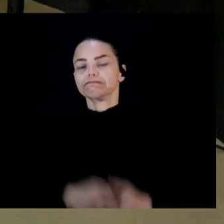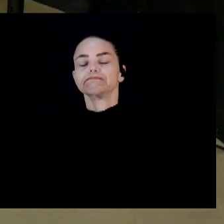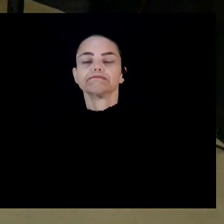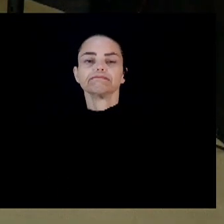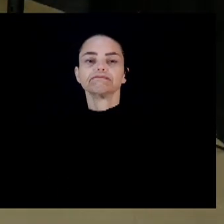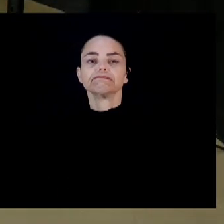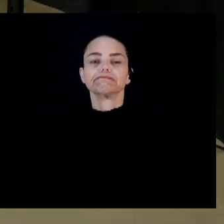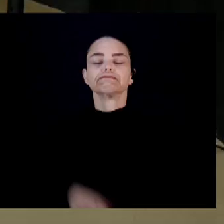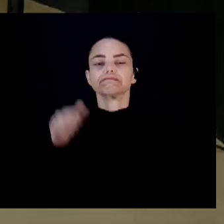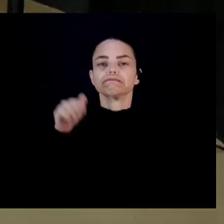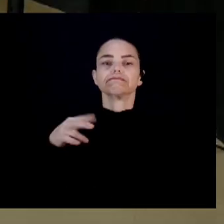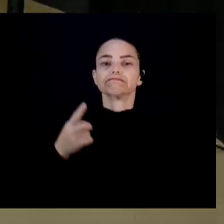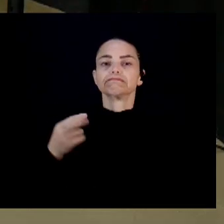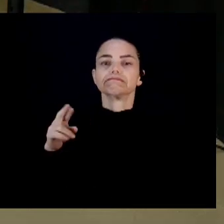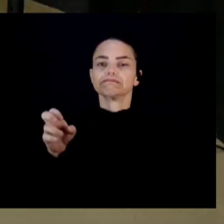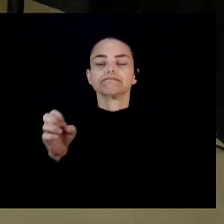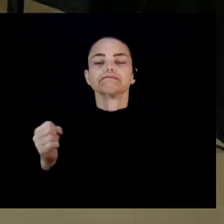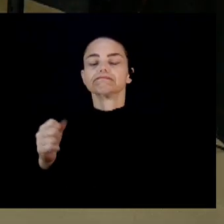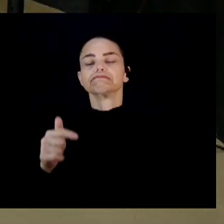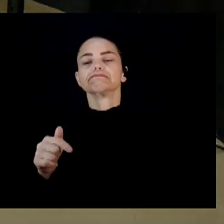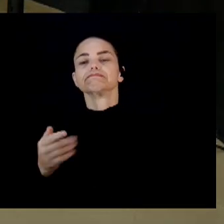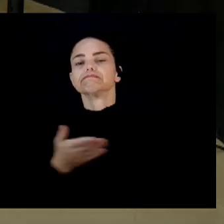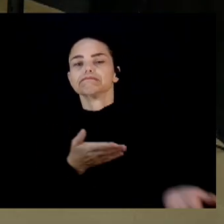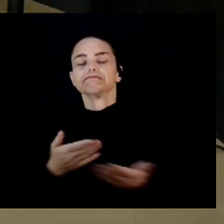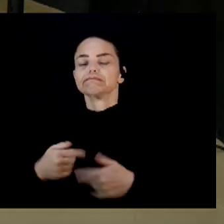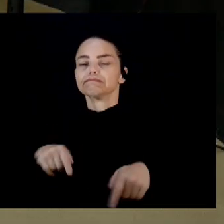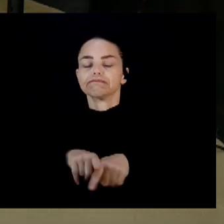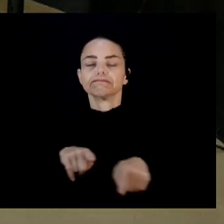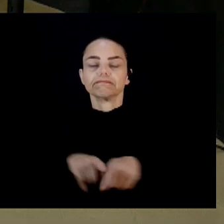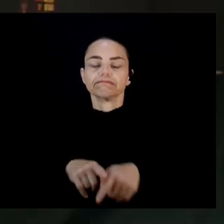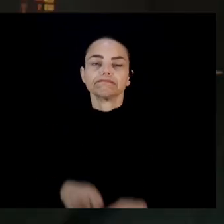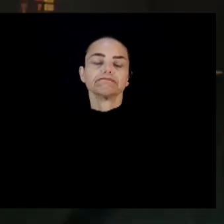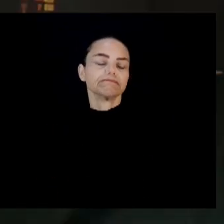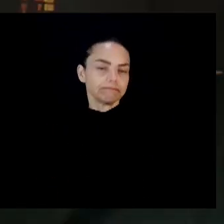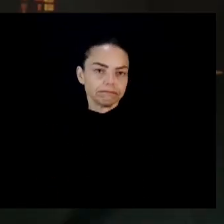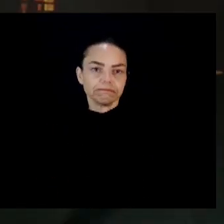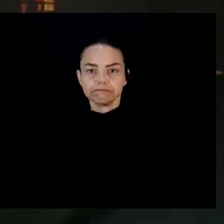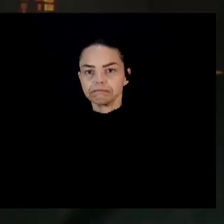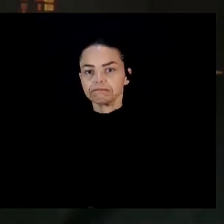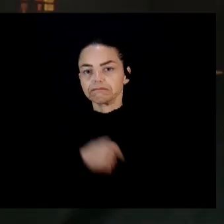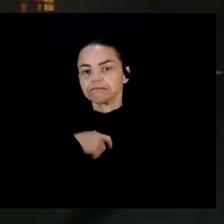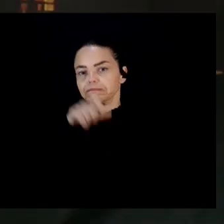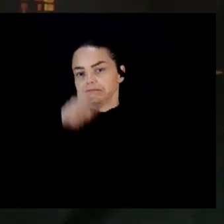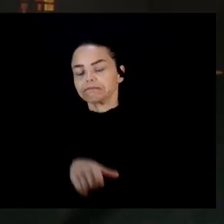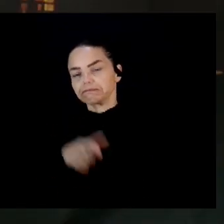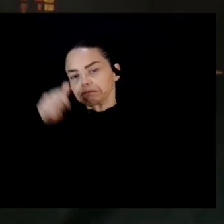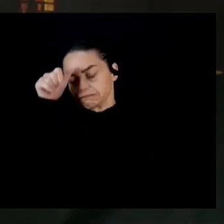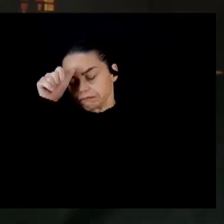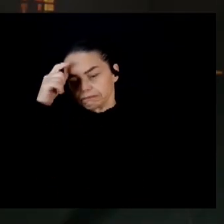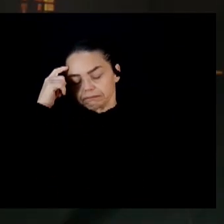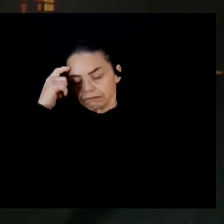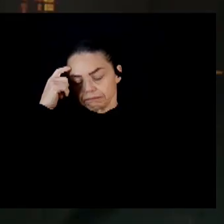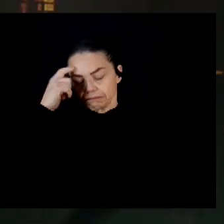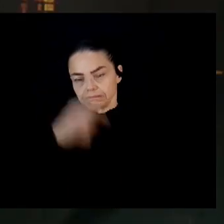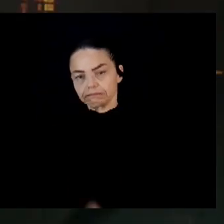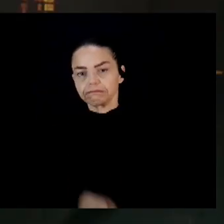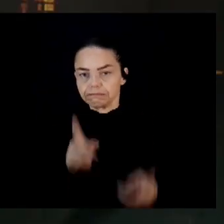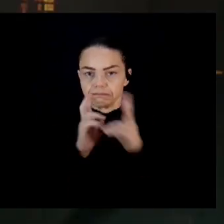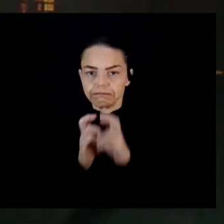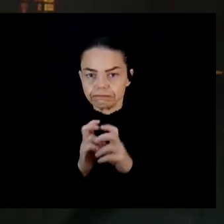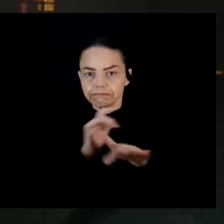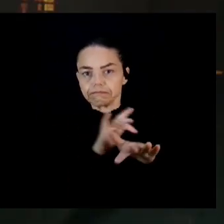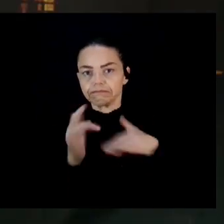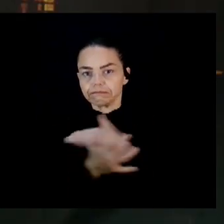bem-vindo também. Quando a gente fala, eu não sei a história dessa pessoa, mas a primeira coisa que a gente vê na rede social não é